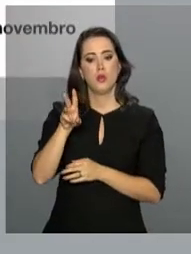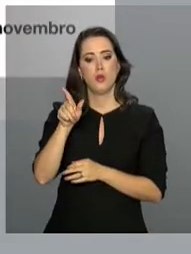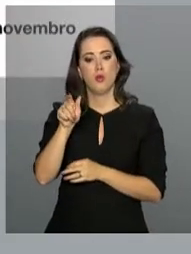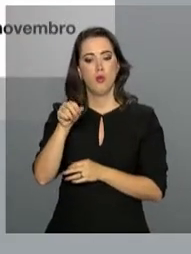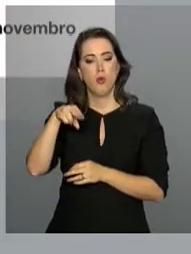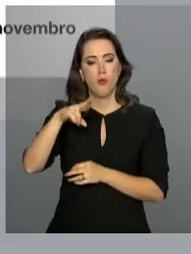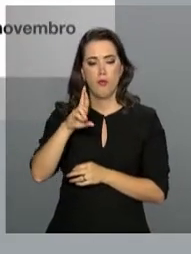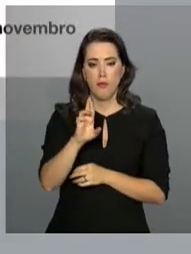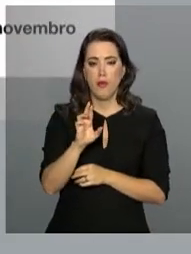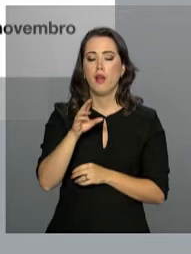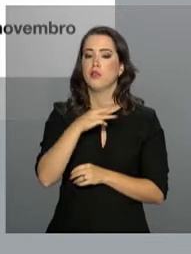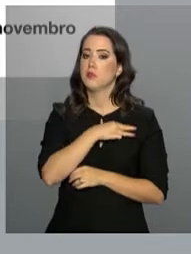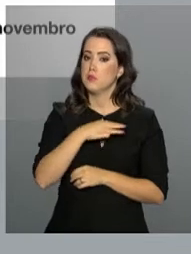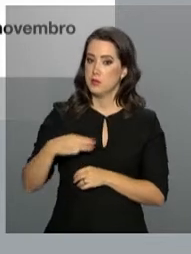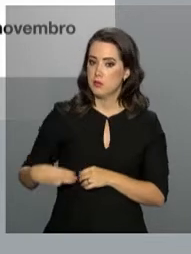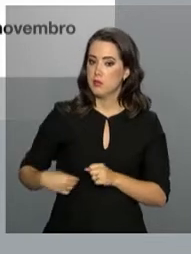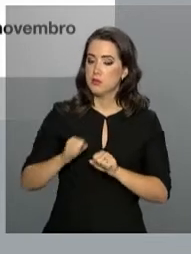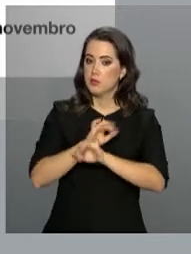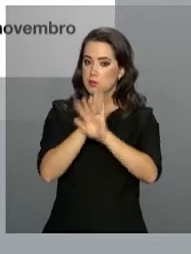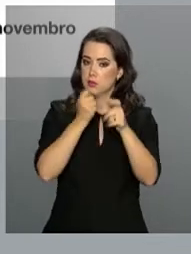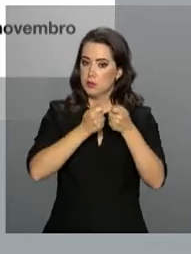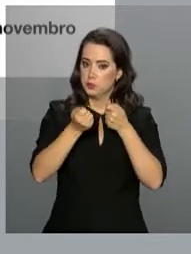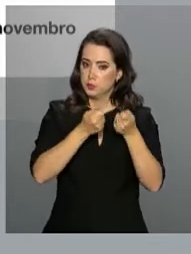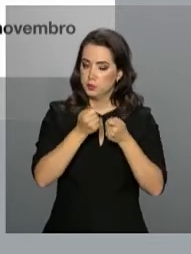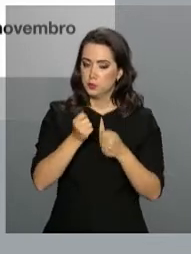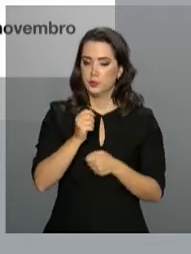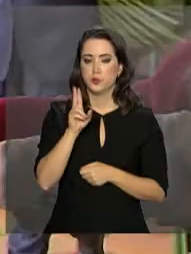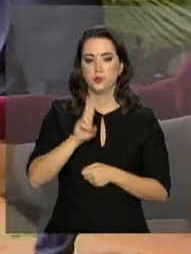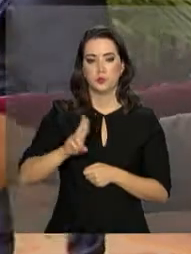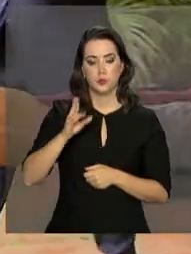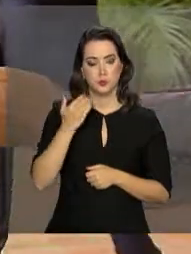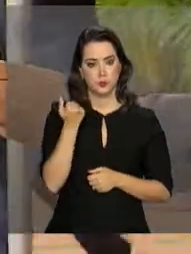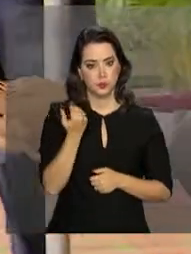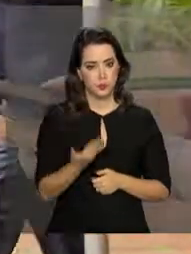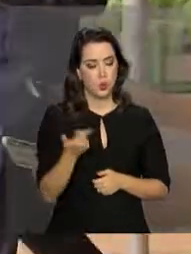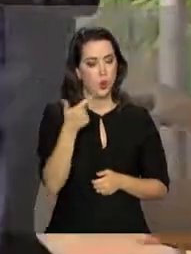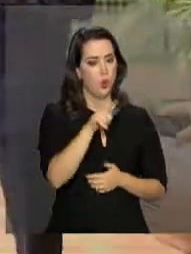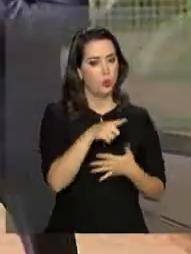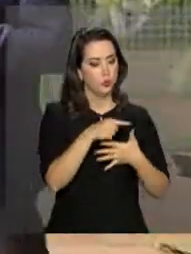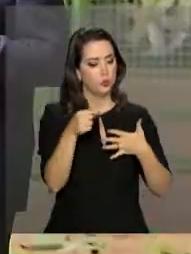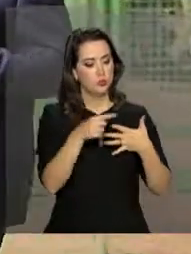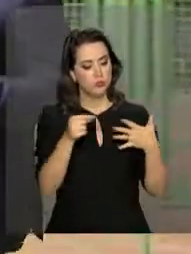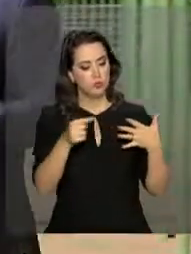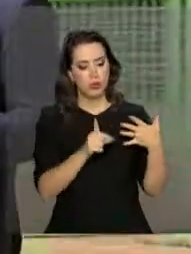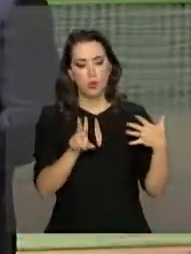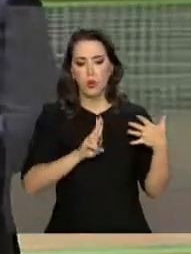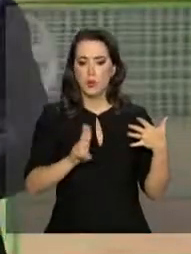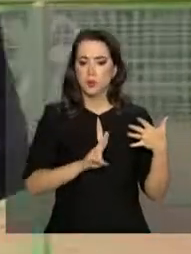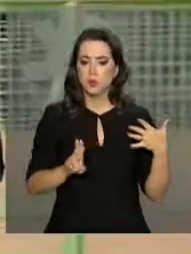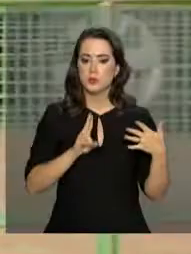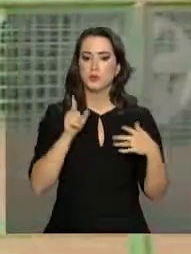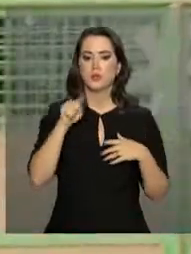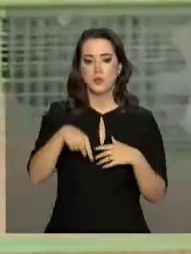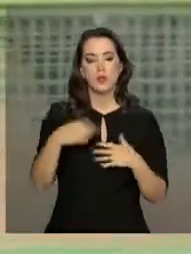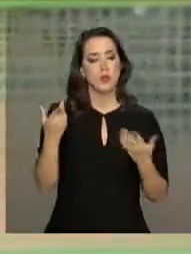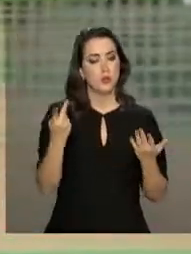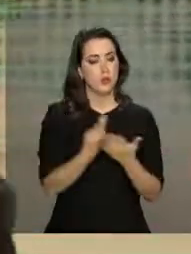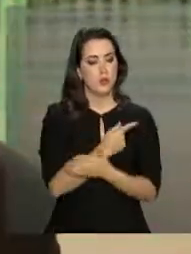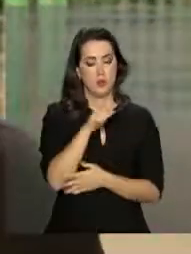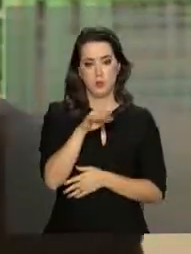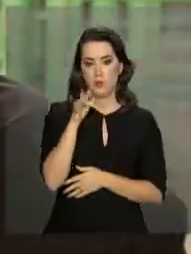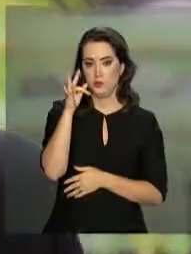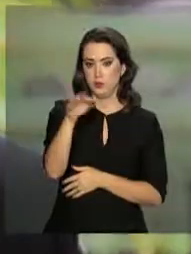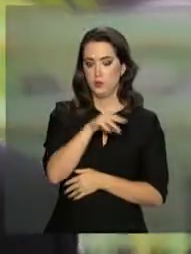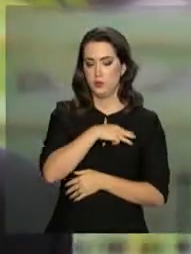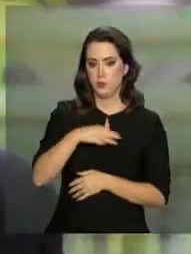ministro da transparência e controladoria geral da união outras indicações para ocupar um novo governo foram feitas pelo futuro